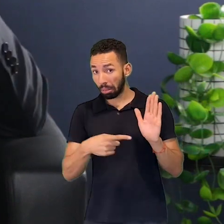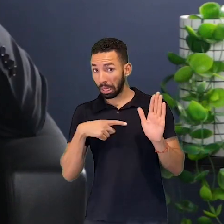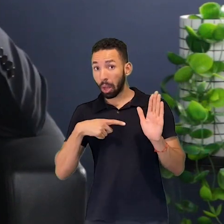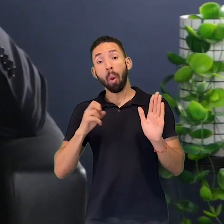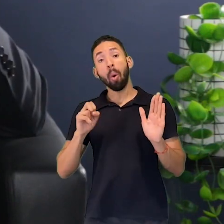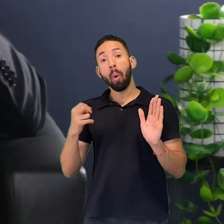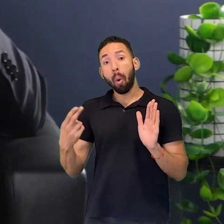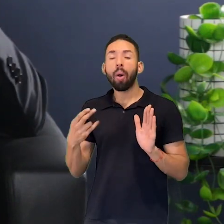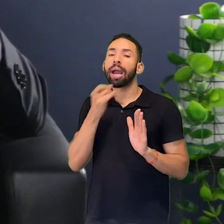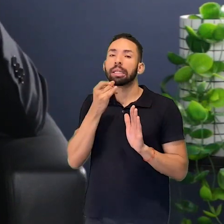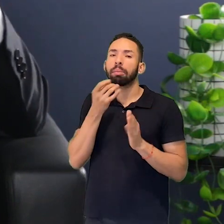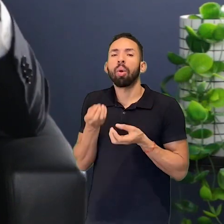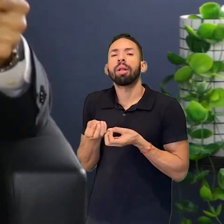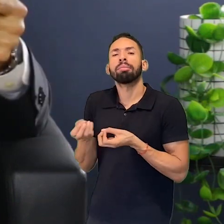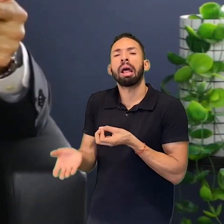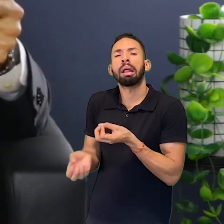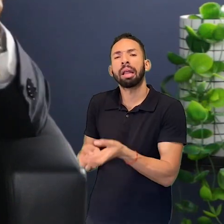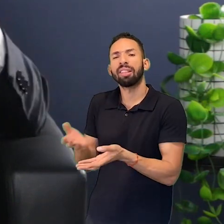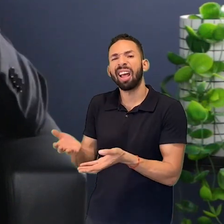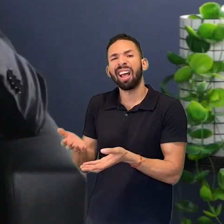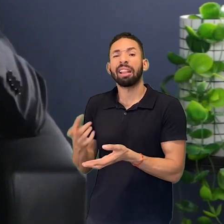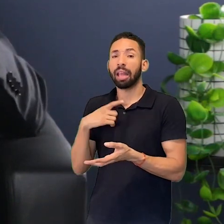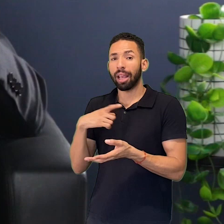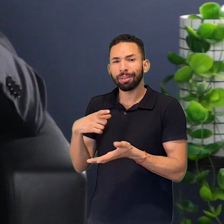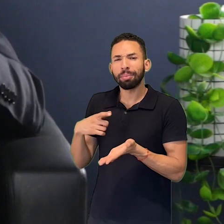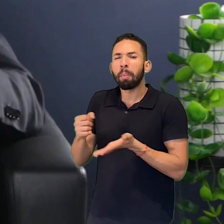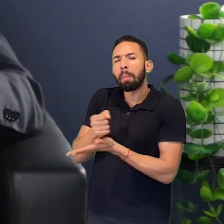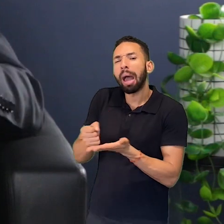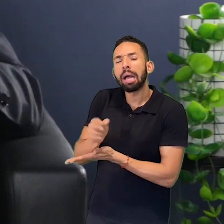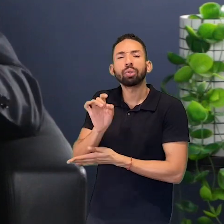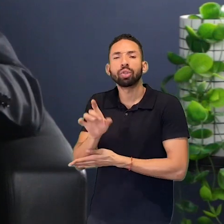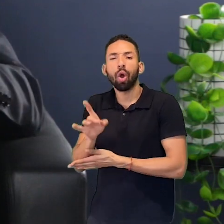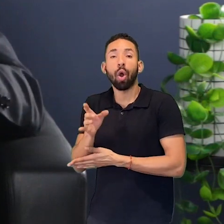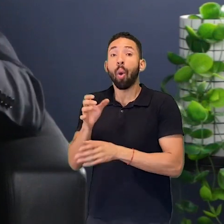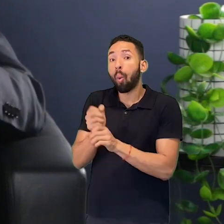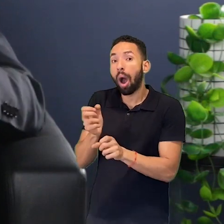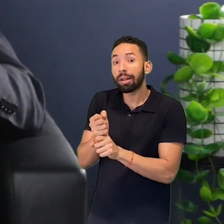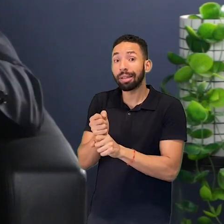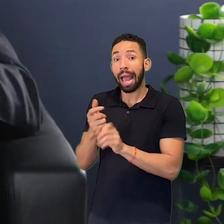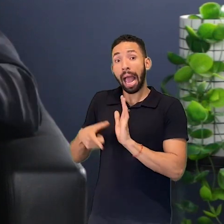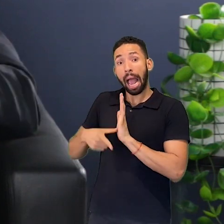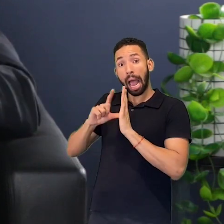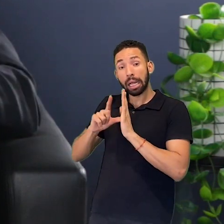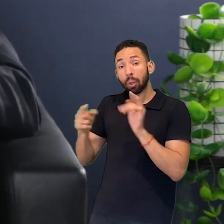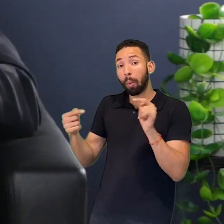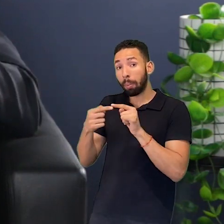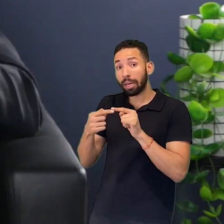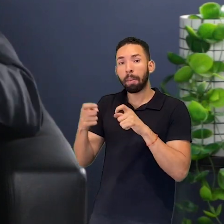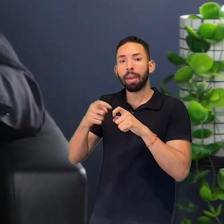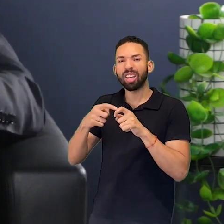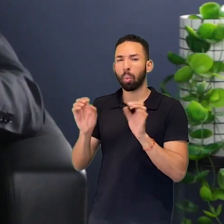mencionado, ou ele esteja fornecendo em um nível, em uma quantidade inferior